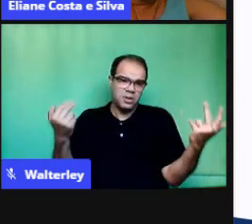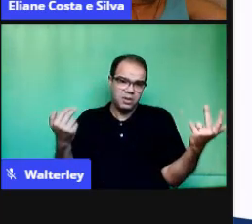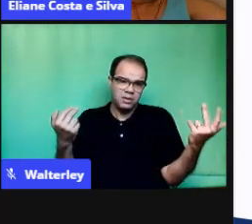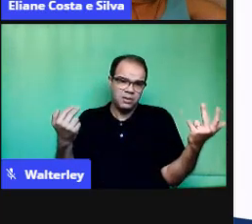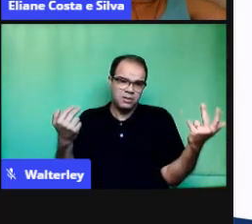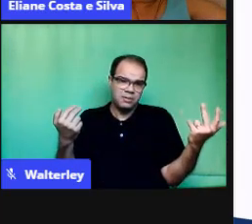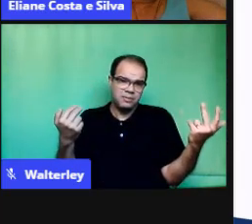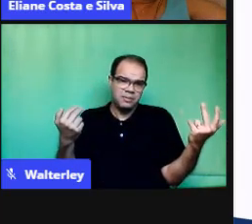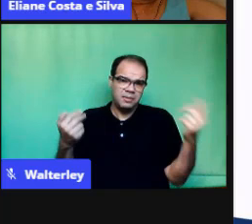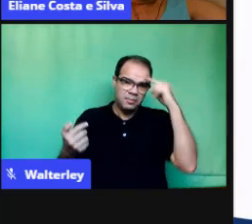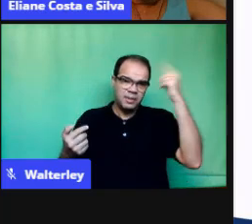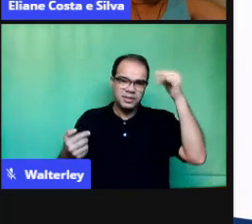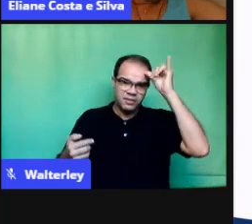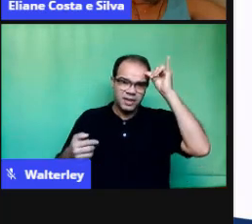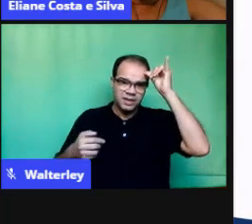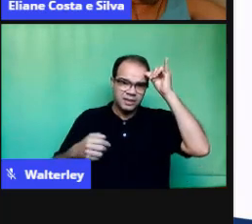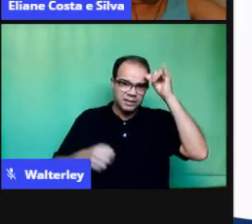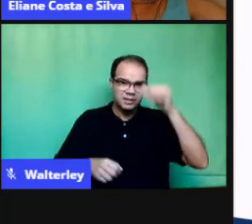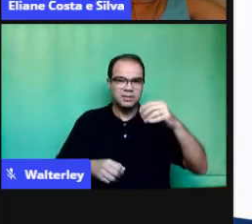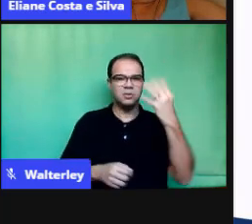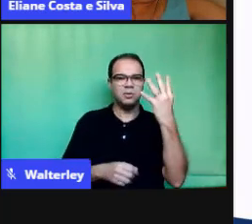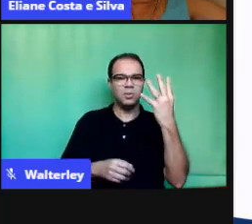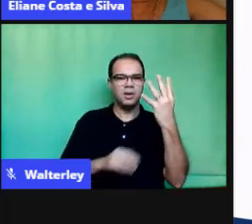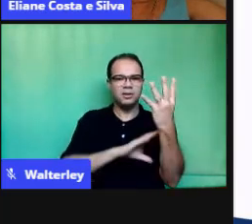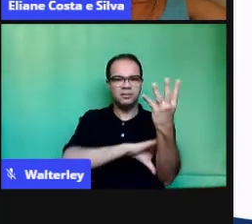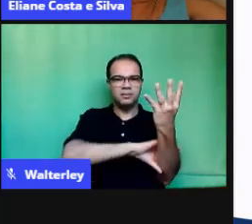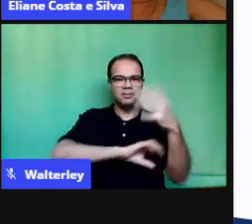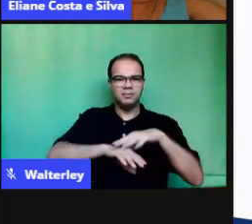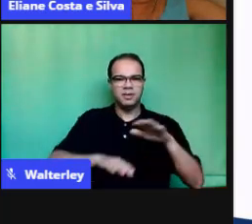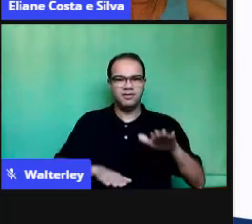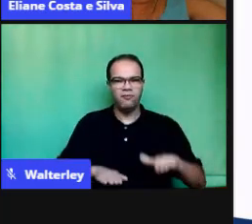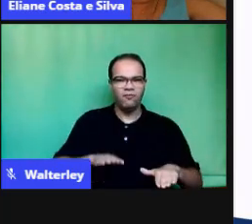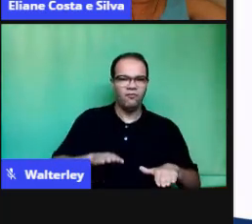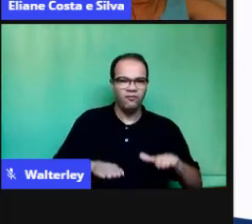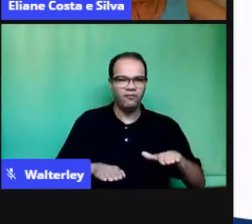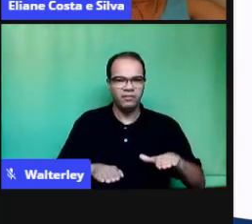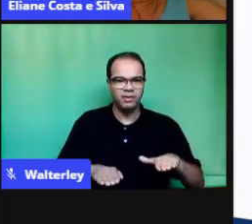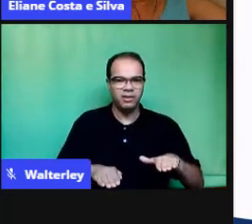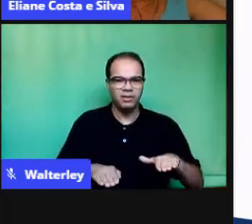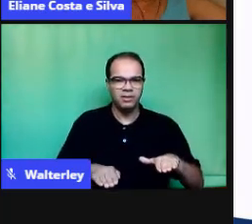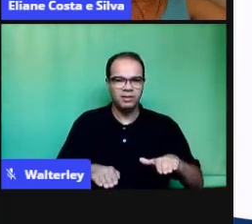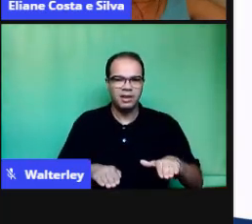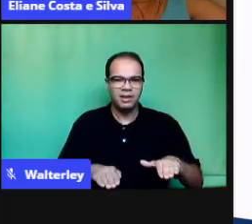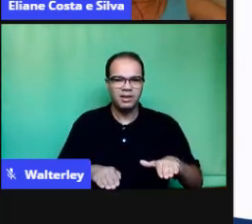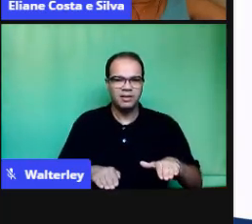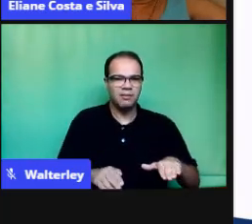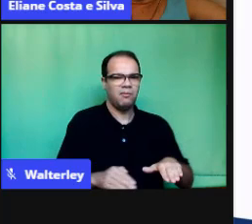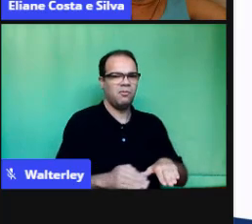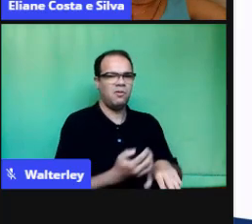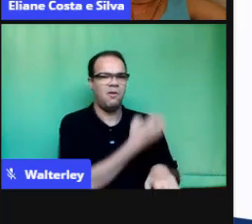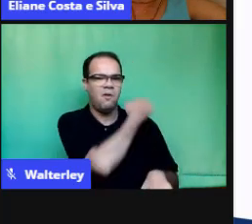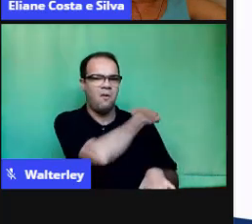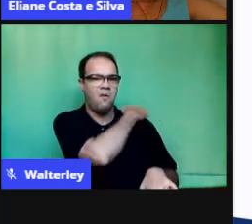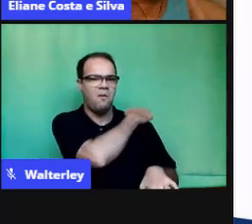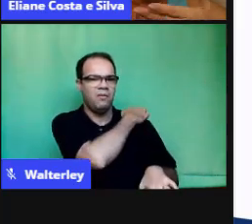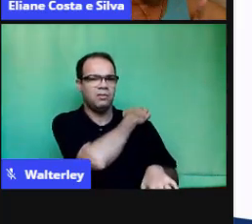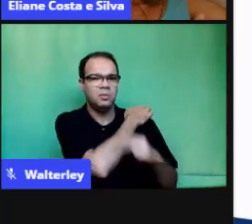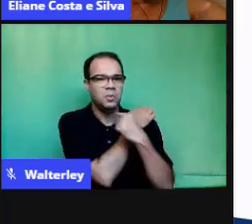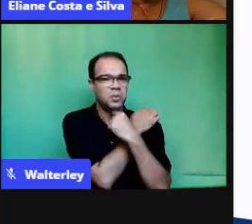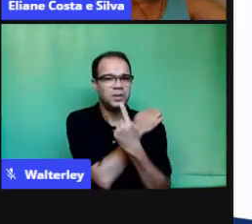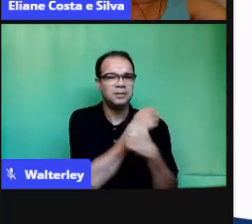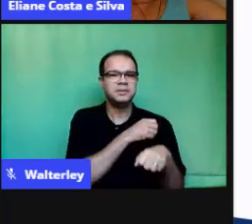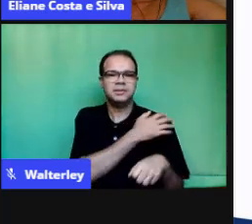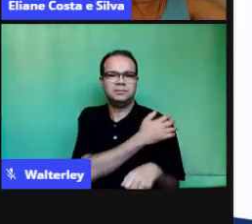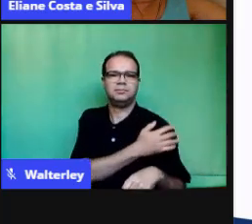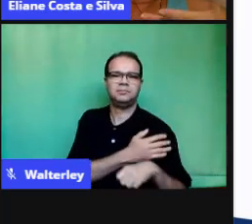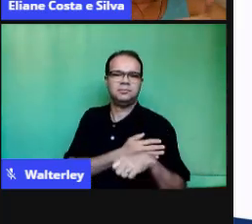consegue coçar, né, o coçar com as patas, como o bovino, ele vai se esfregar em algum lugar. E é preciso